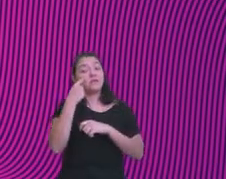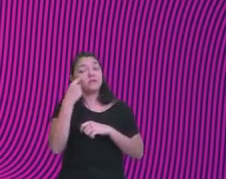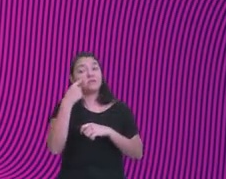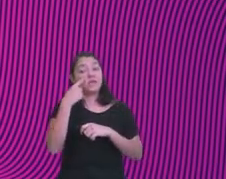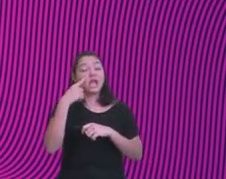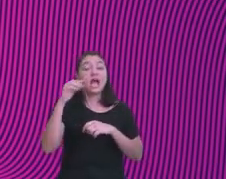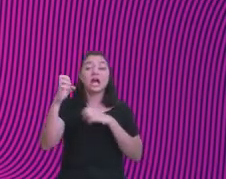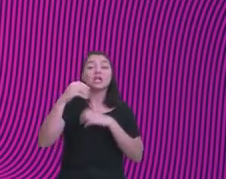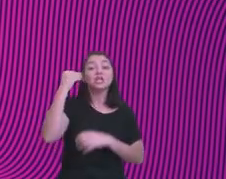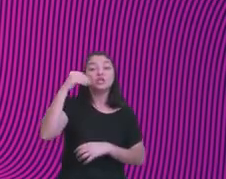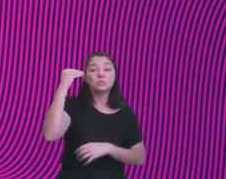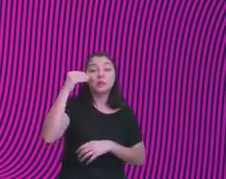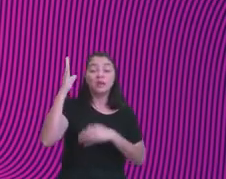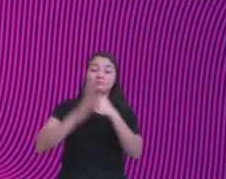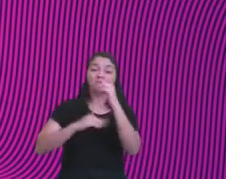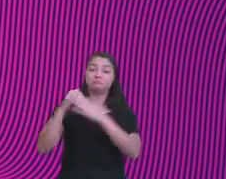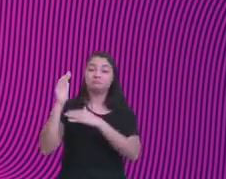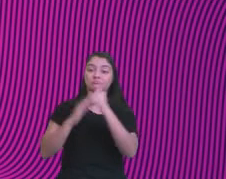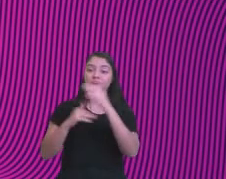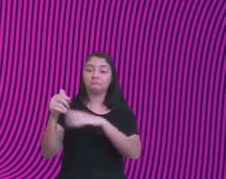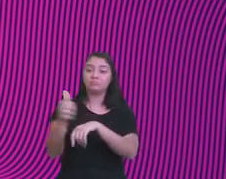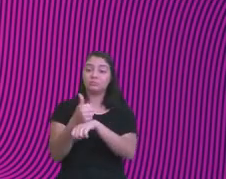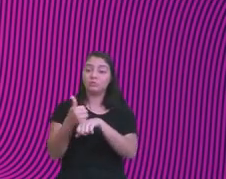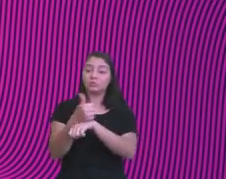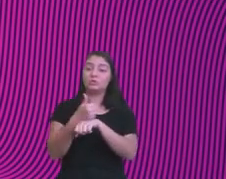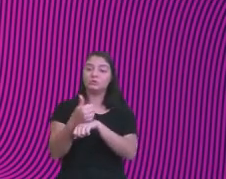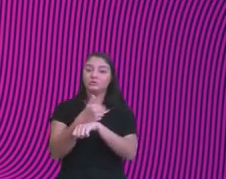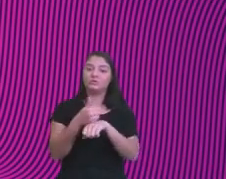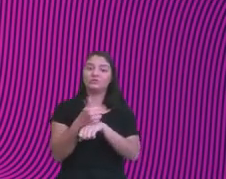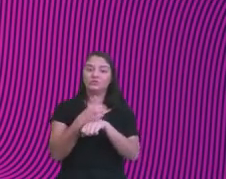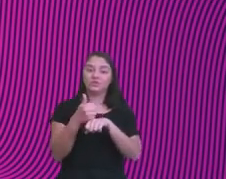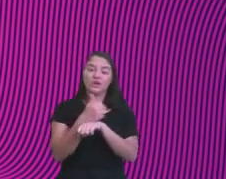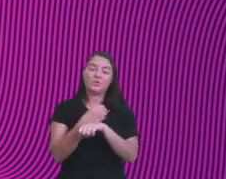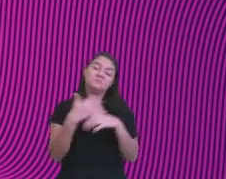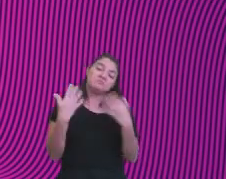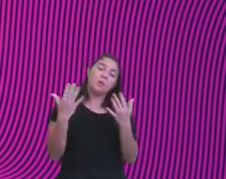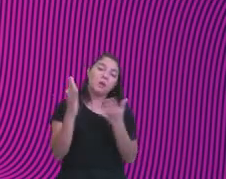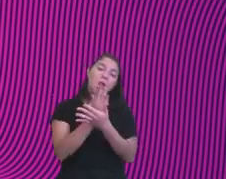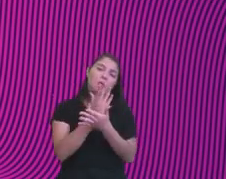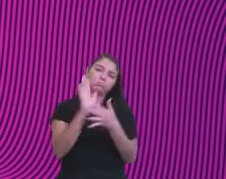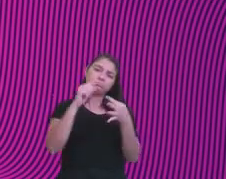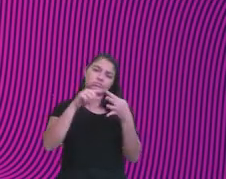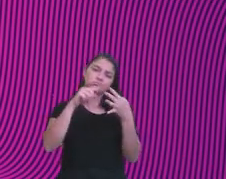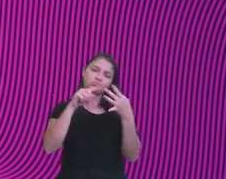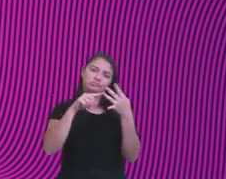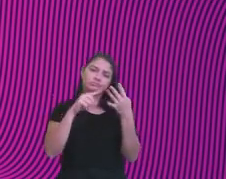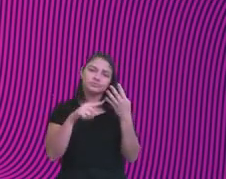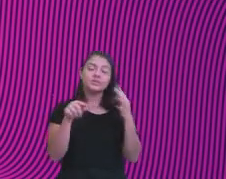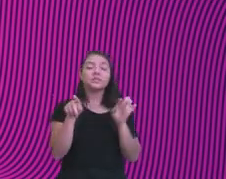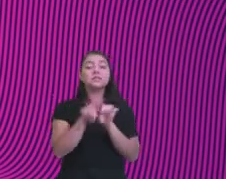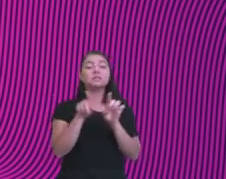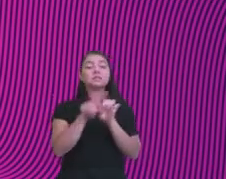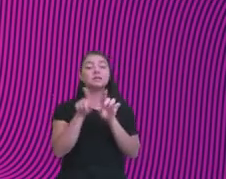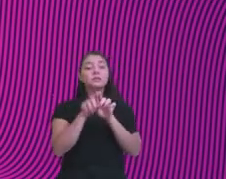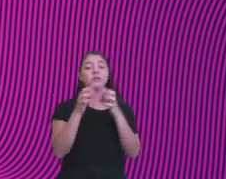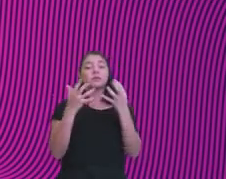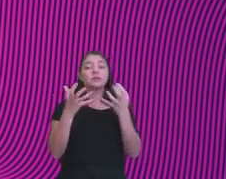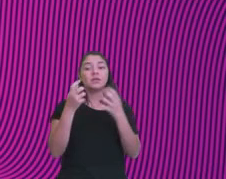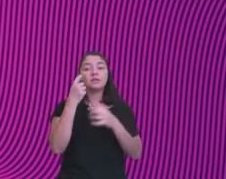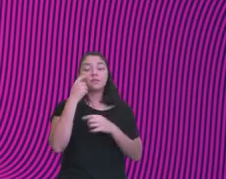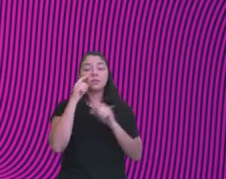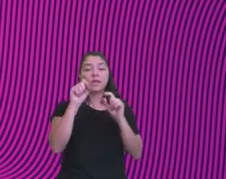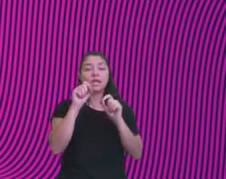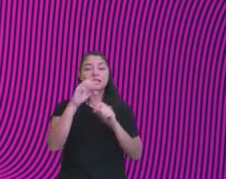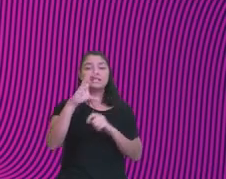os pontos que eu colocaria nesse caso, além de querer também checar aí uma relação CD4-CD8